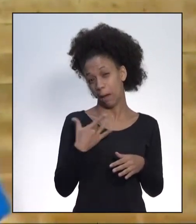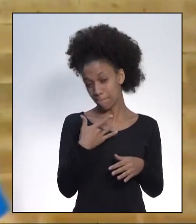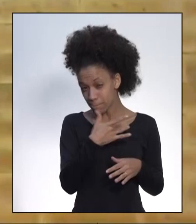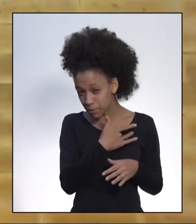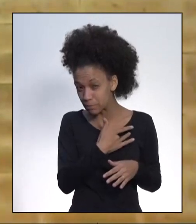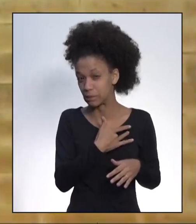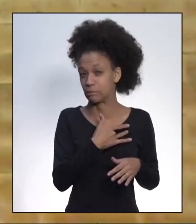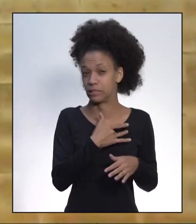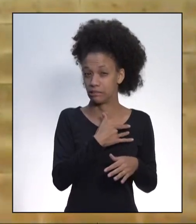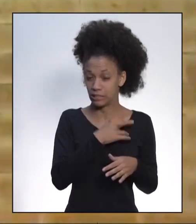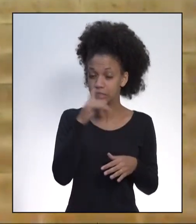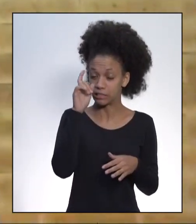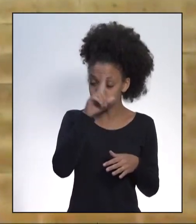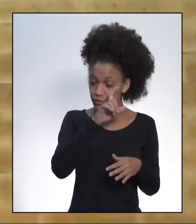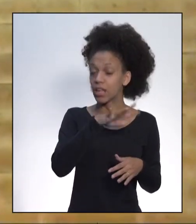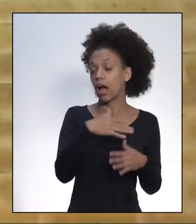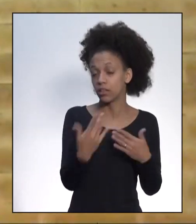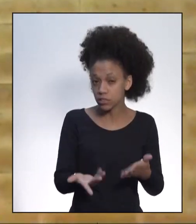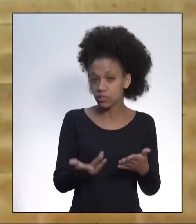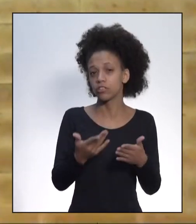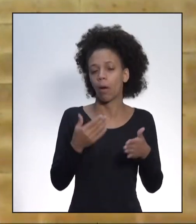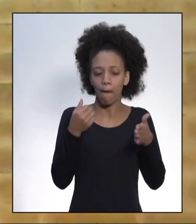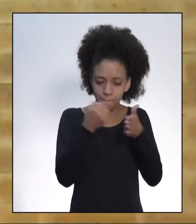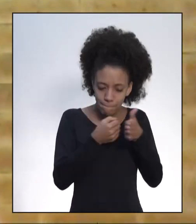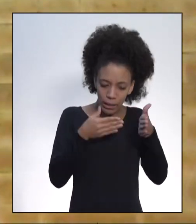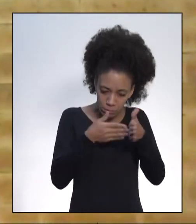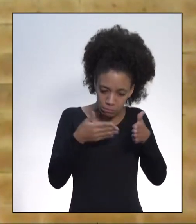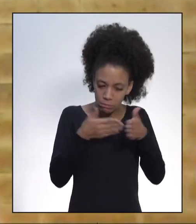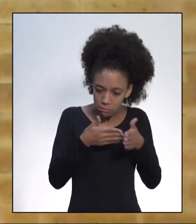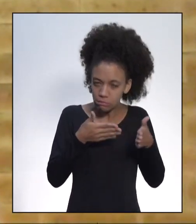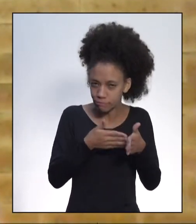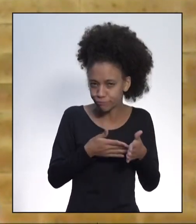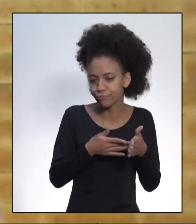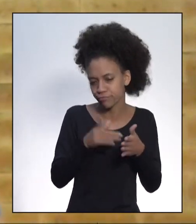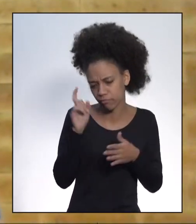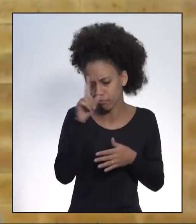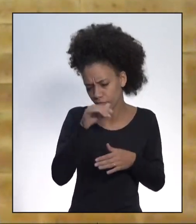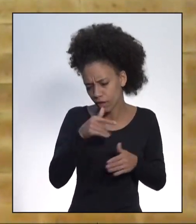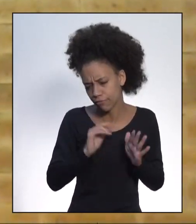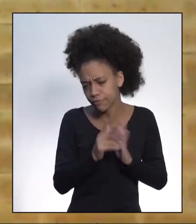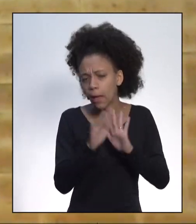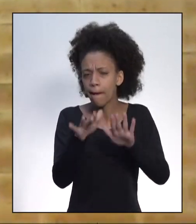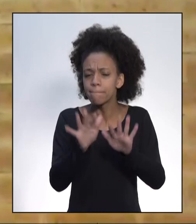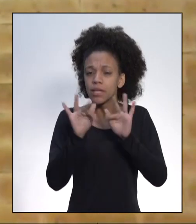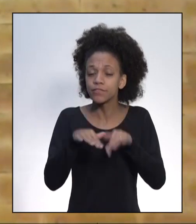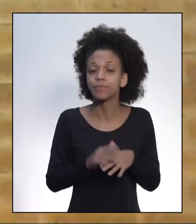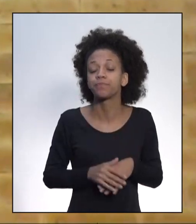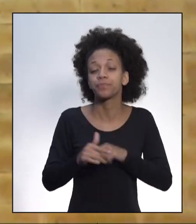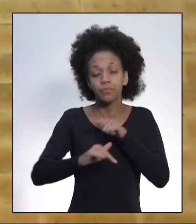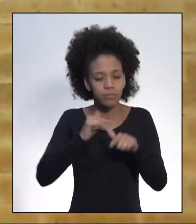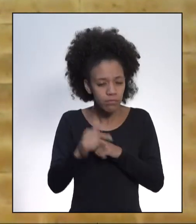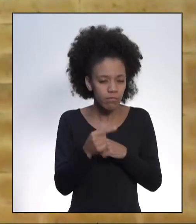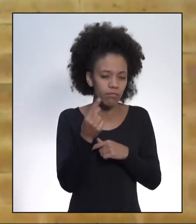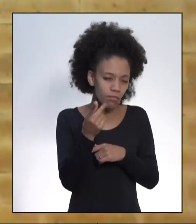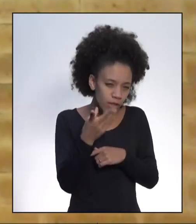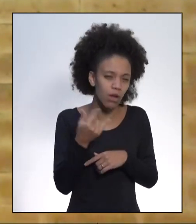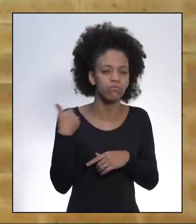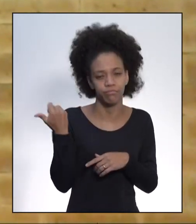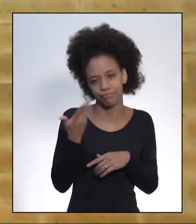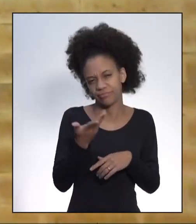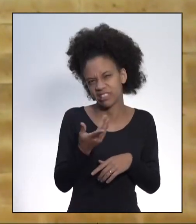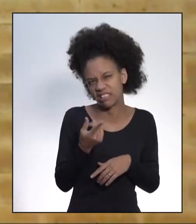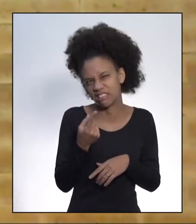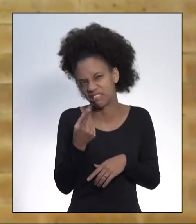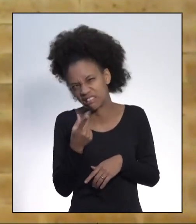de trabalhar, de dar sequência, por isso a gente tinha bastante alguns problemas. Mas enfim, então eu comecei a trabalhar bastante cedo para ajudar minha mãe, com